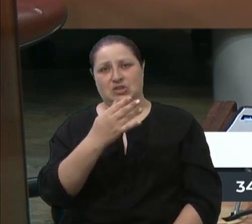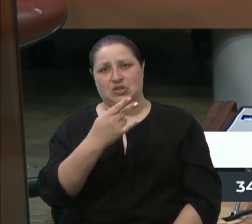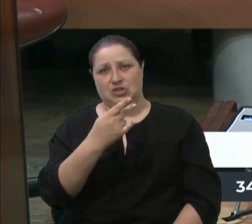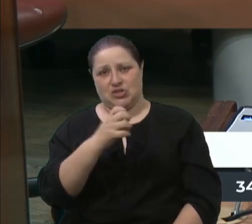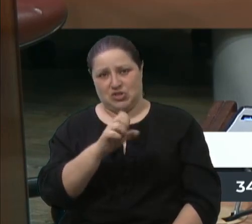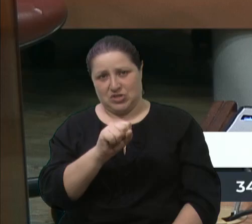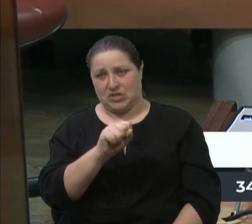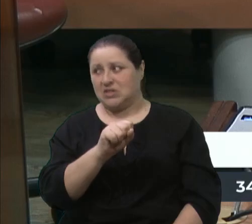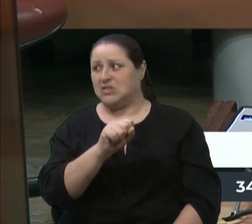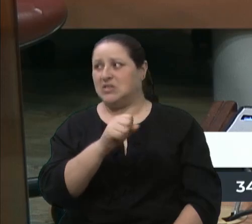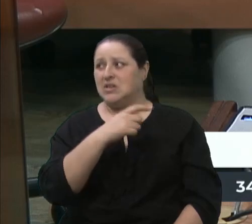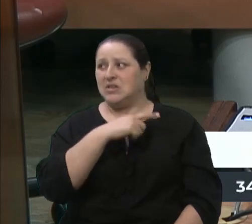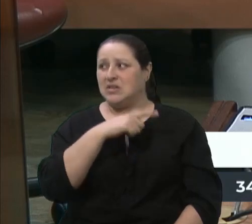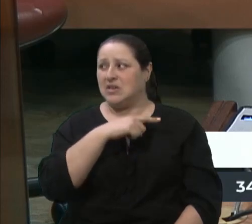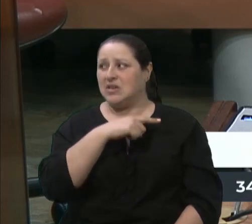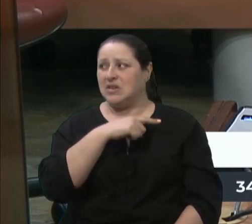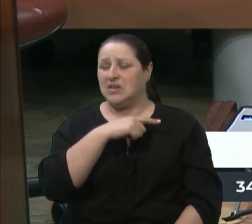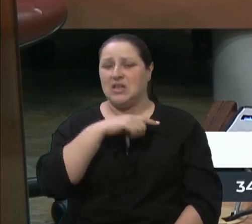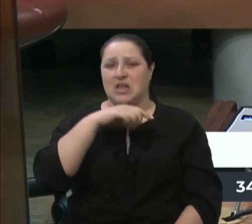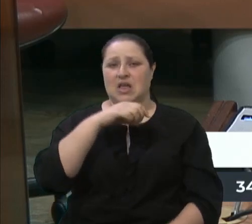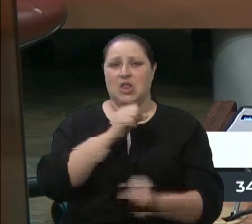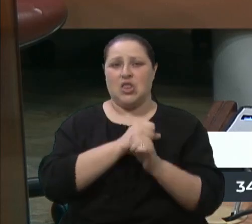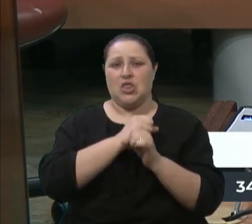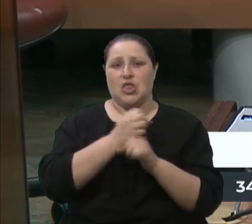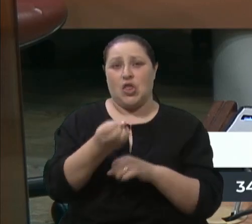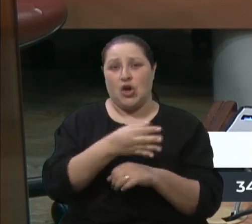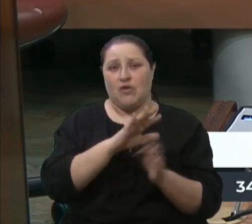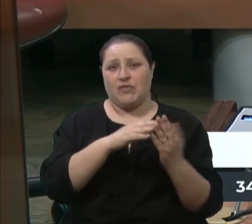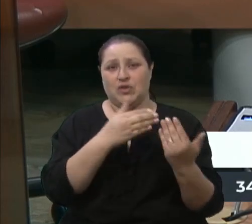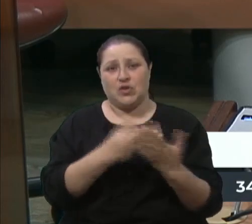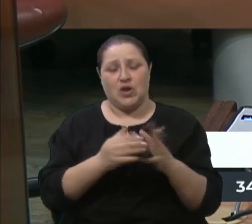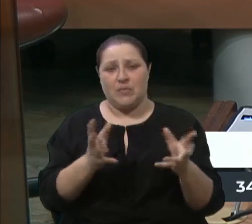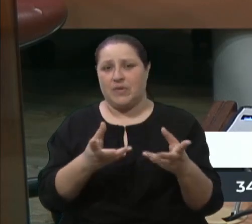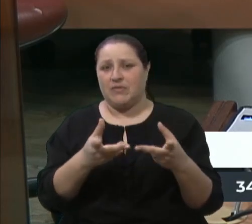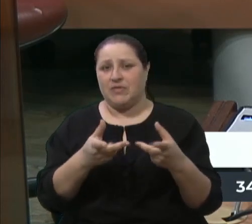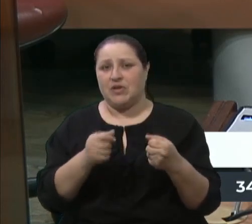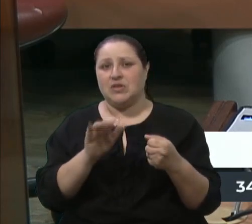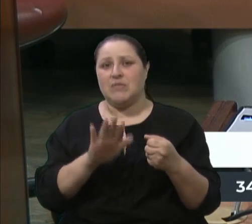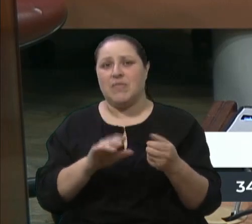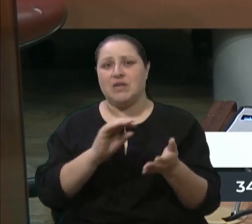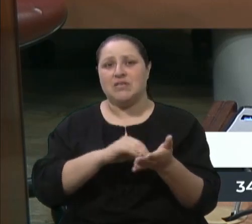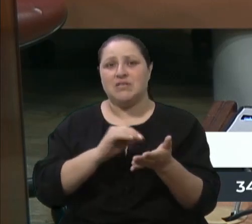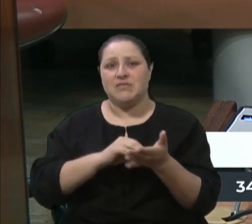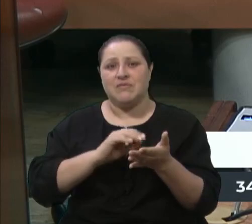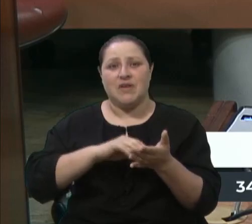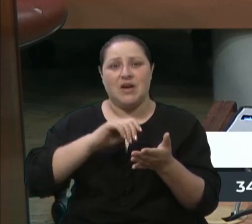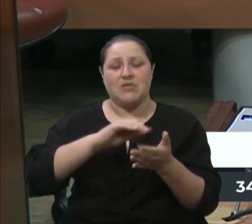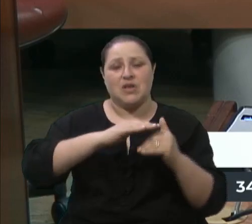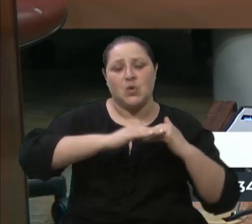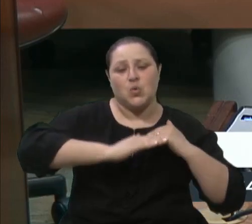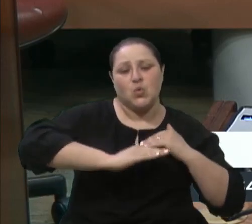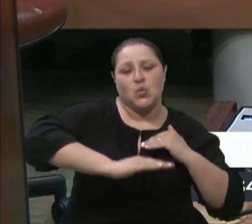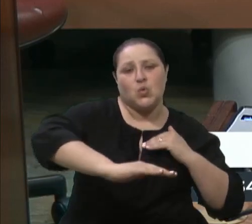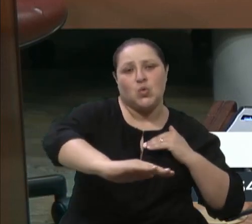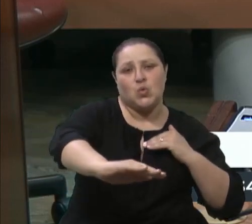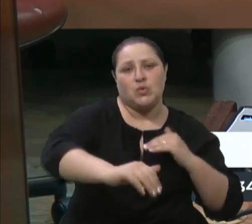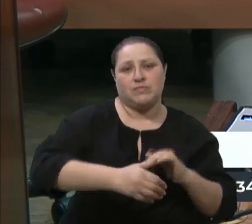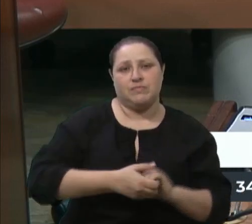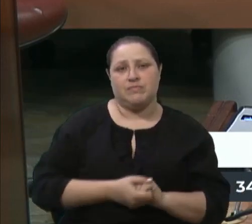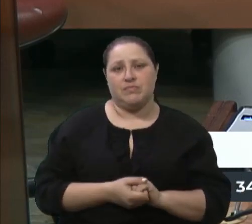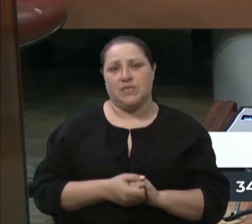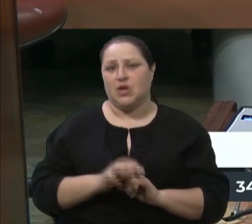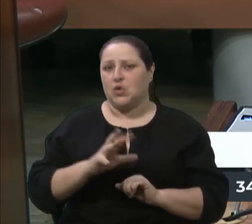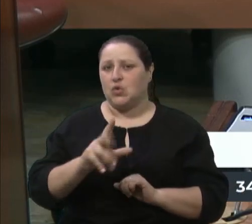nova. A escola é maravilhosa. Porém, se nós queremos todos os governos falam, uma educação